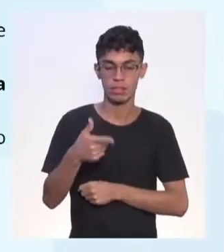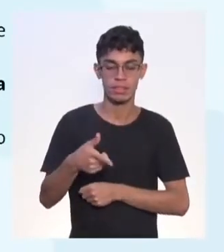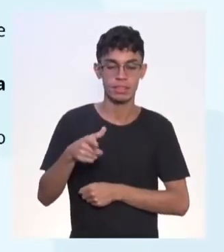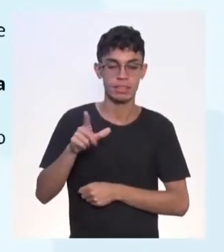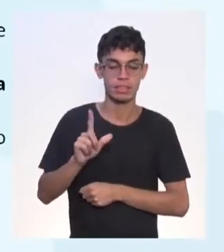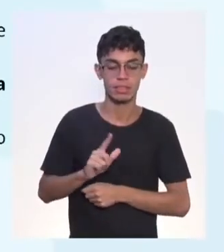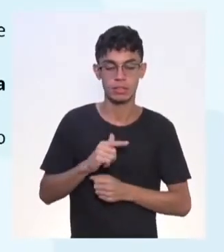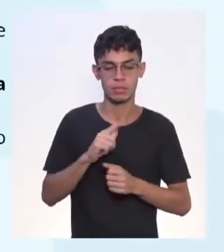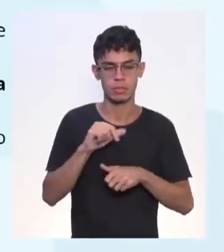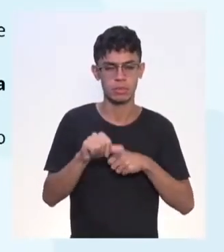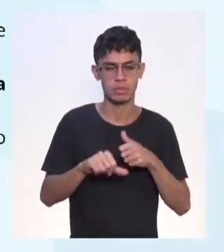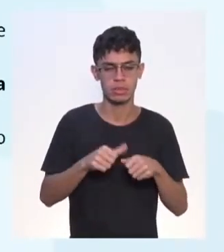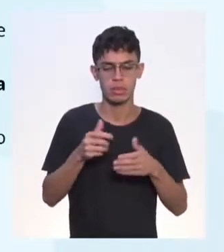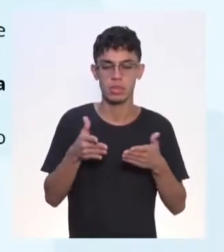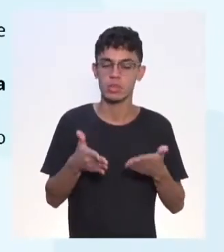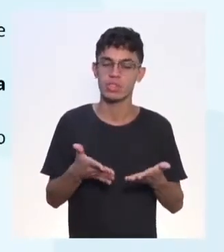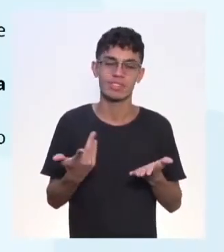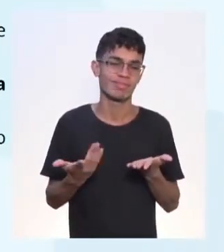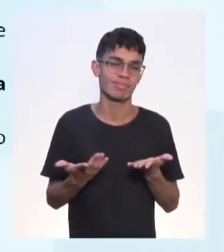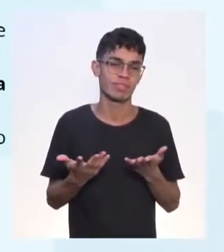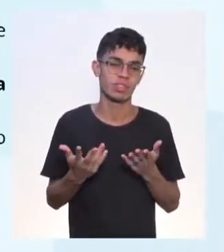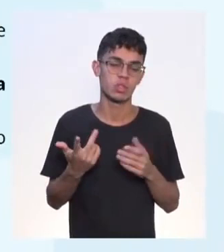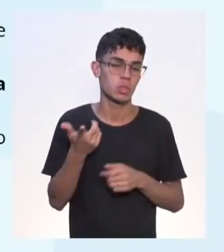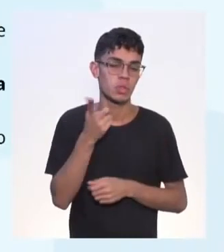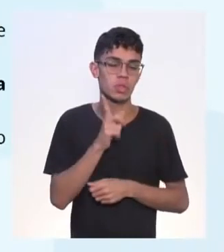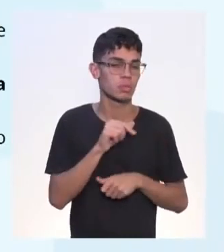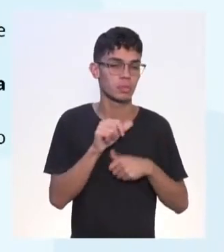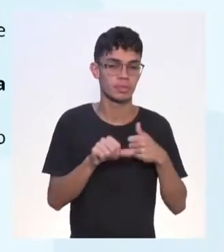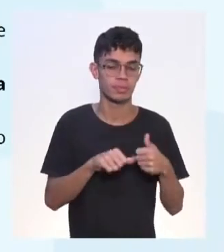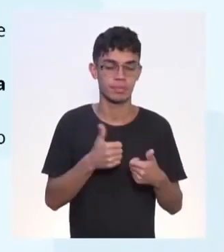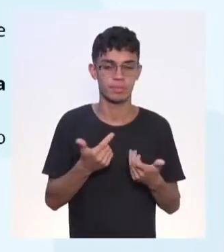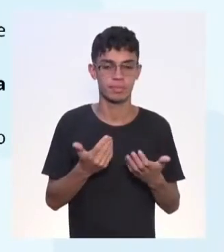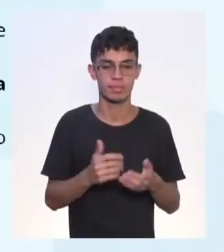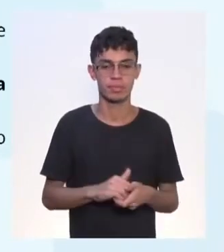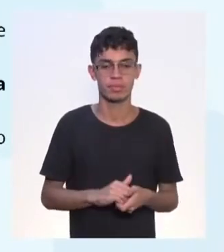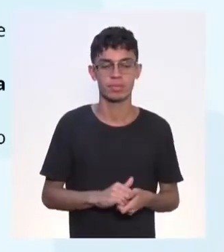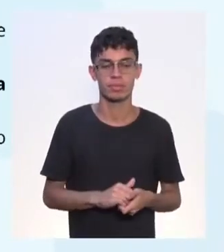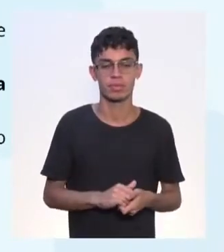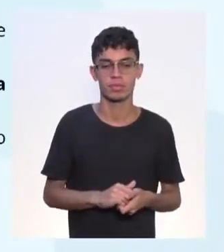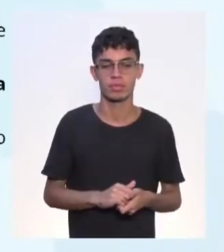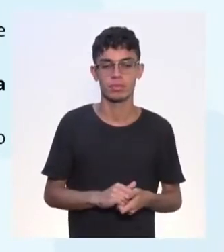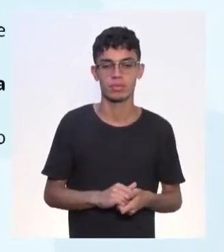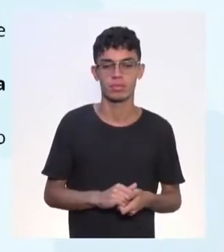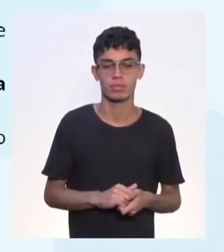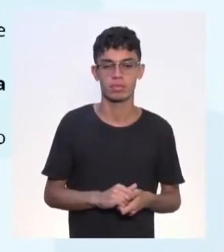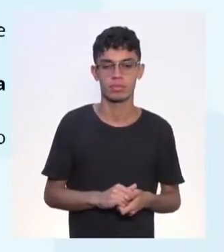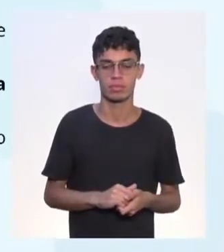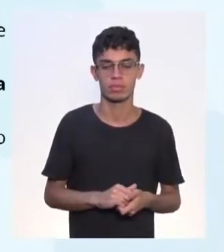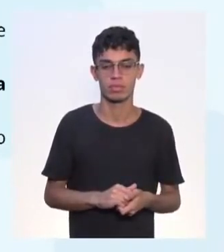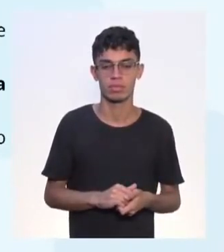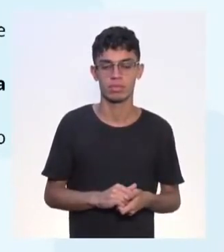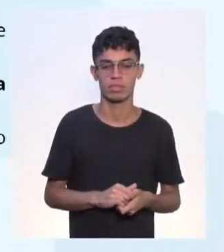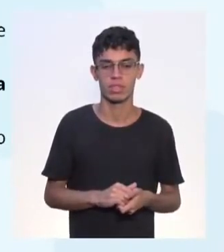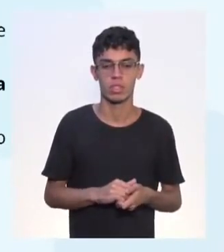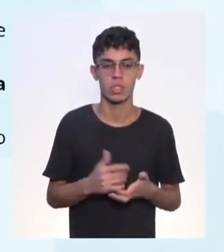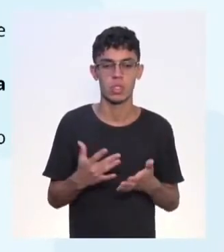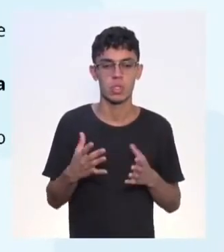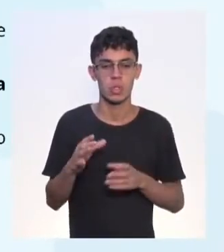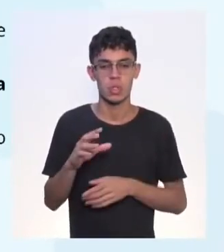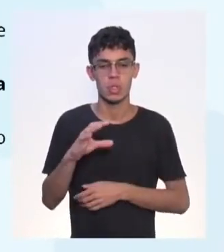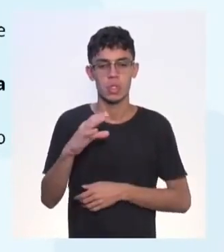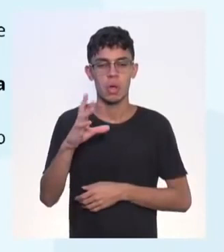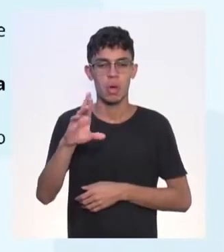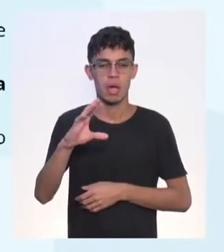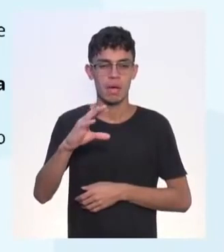não alteramos. Então vamos trabalhar aqui já para vocês entenderem. Ó. E os pobres cravos rolavam pelo chão, alvos e crespos,